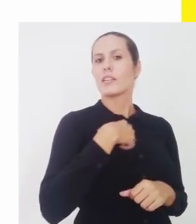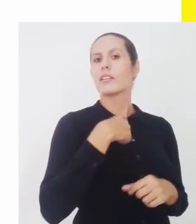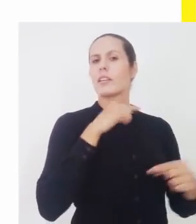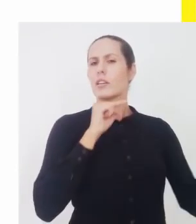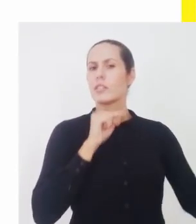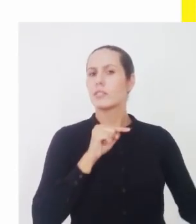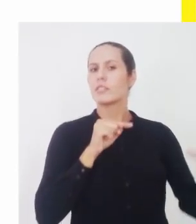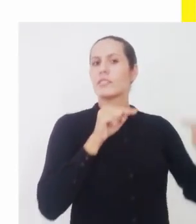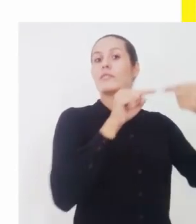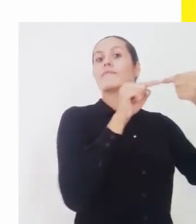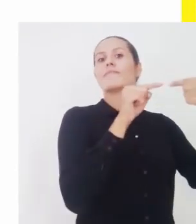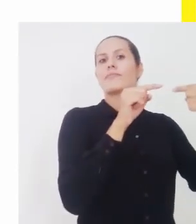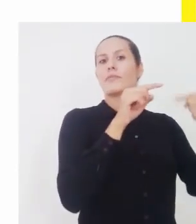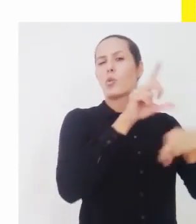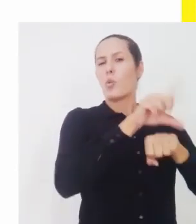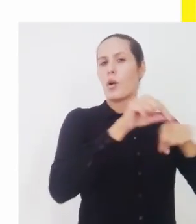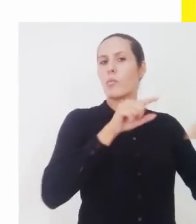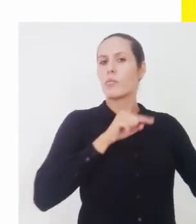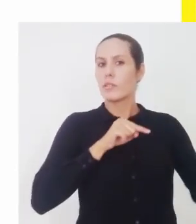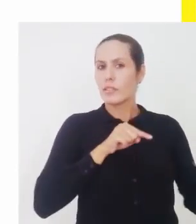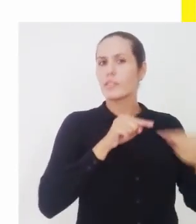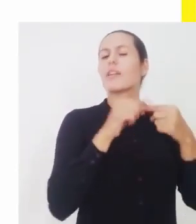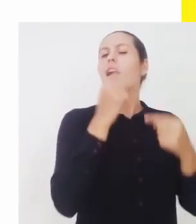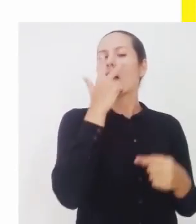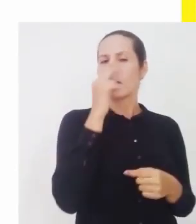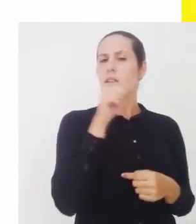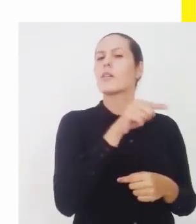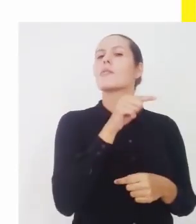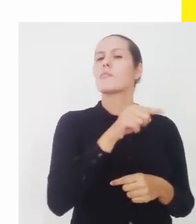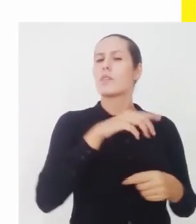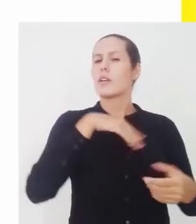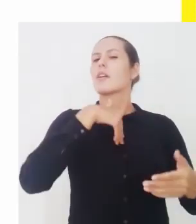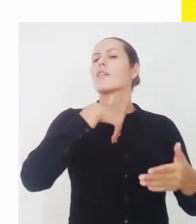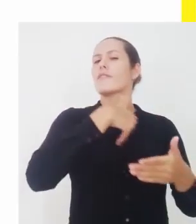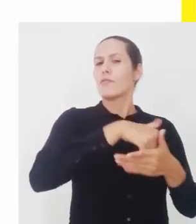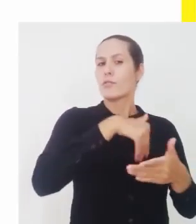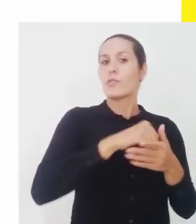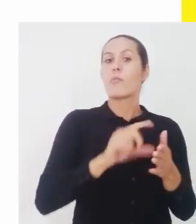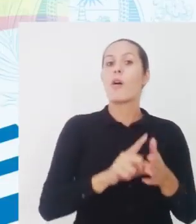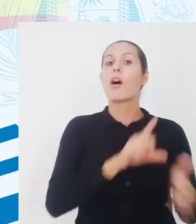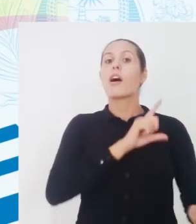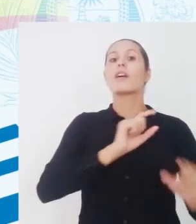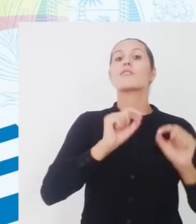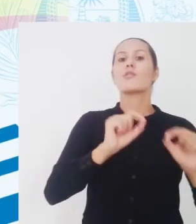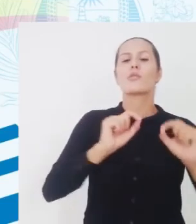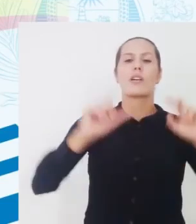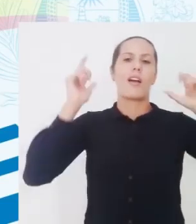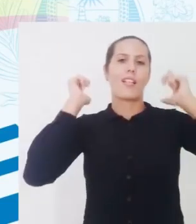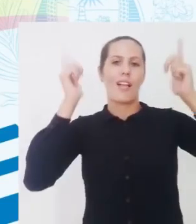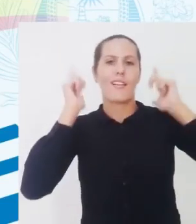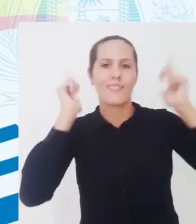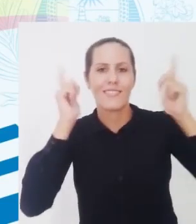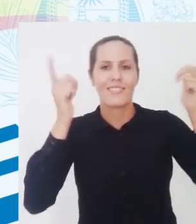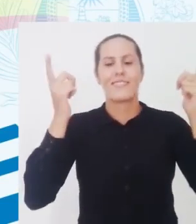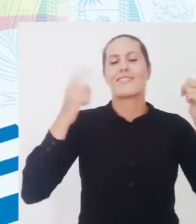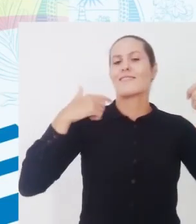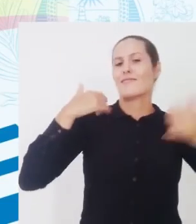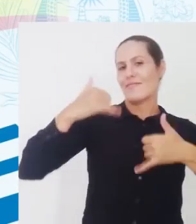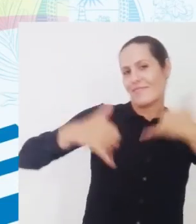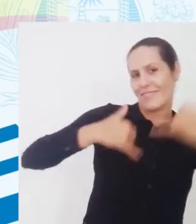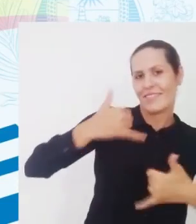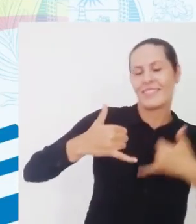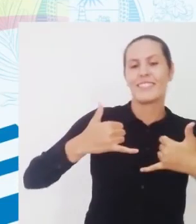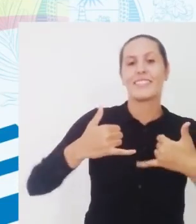devemos conhecer nossos interlocutores para melhor escolher os nossos argumentos. Então, por exemplo, a Maria